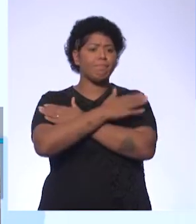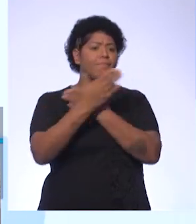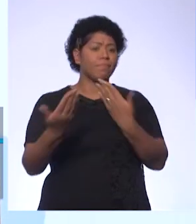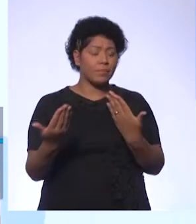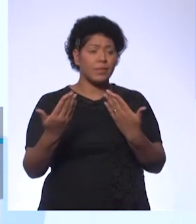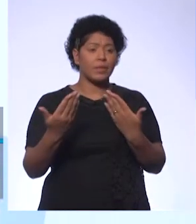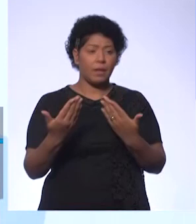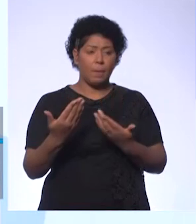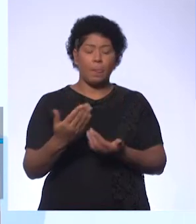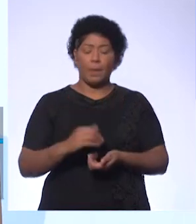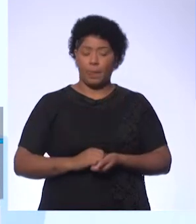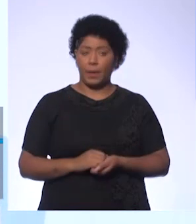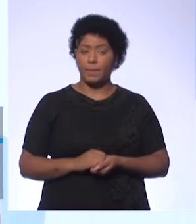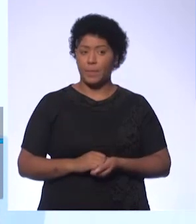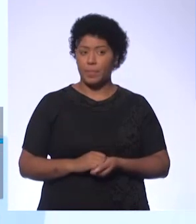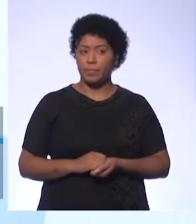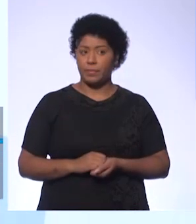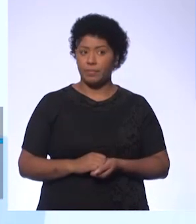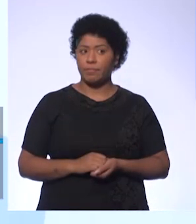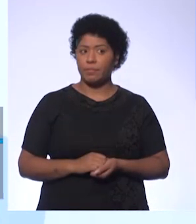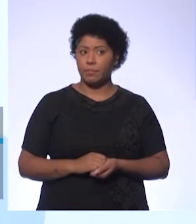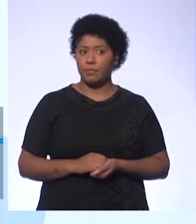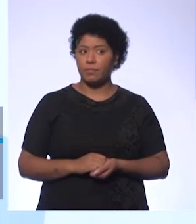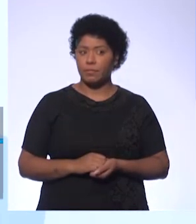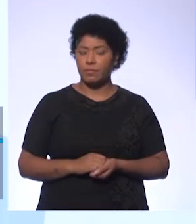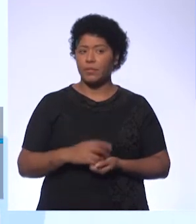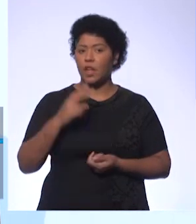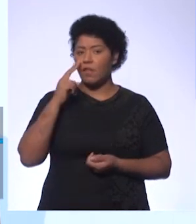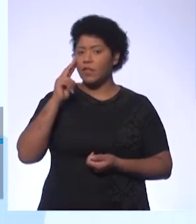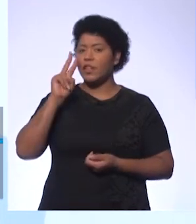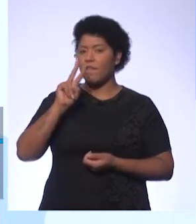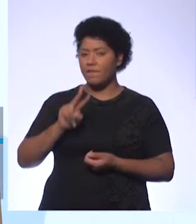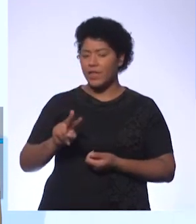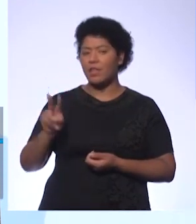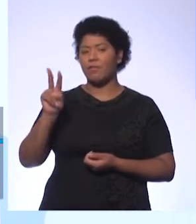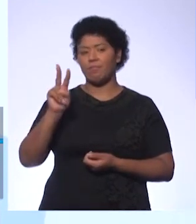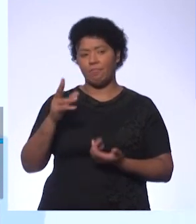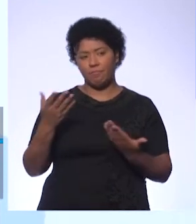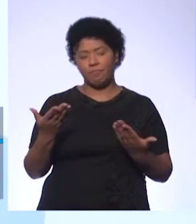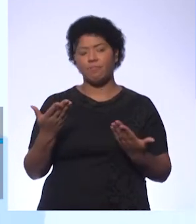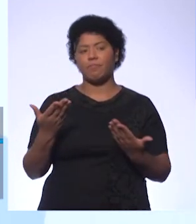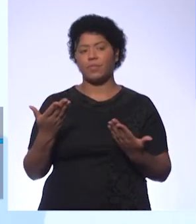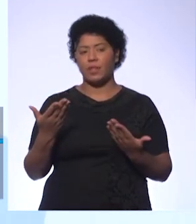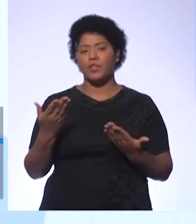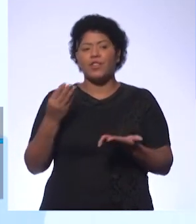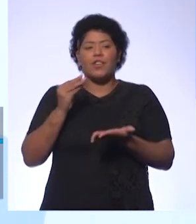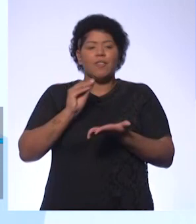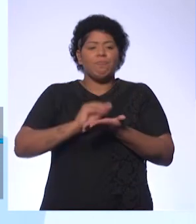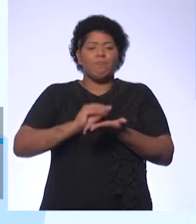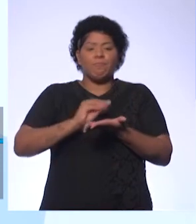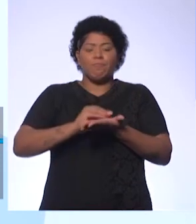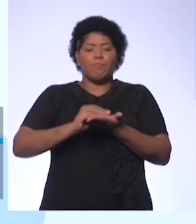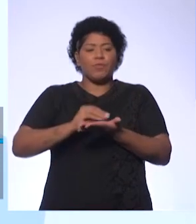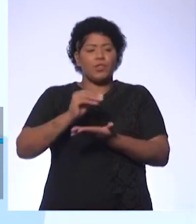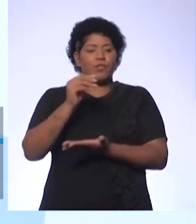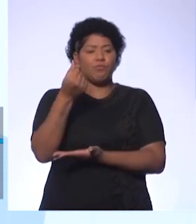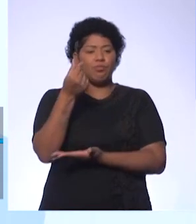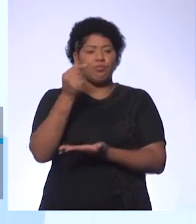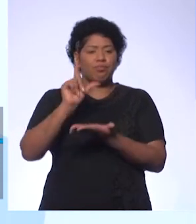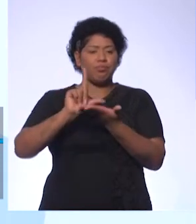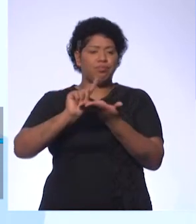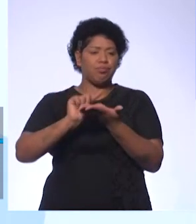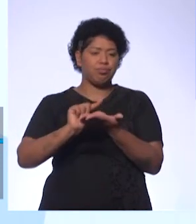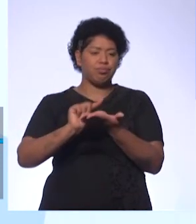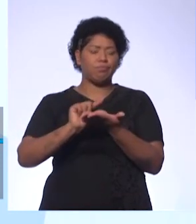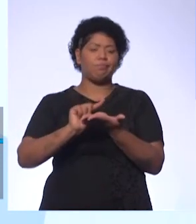interessante é que os trabalhadores, nessa condição, né, de insalubridade, de uma vulnerabilidade econômica, sem